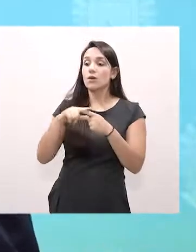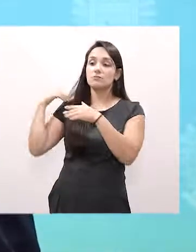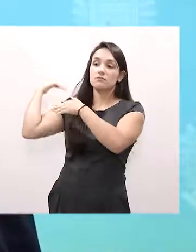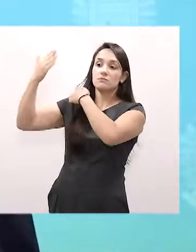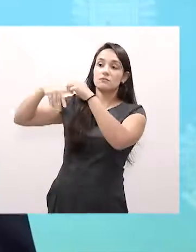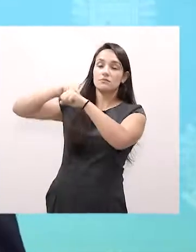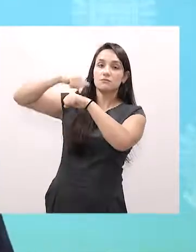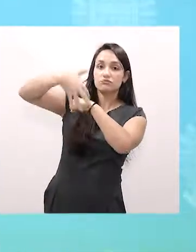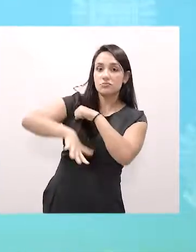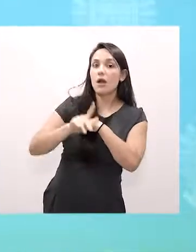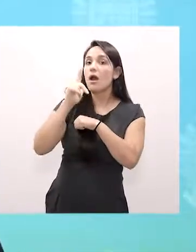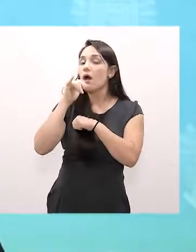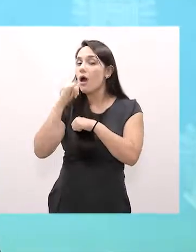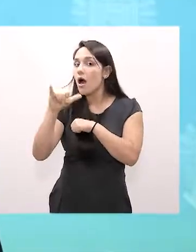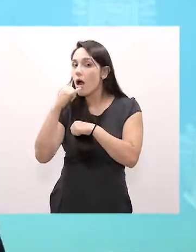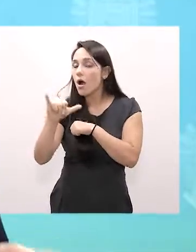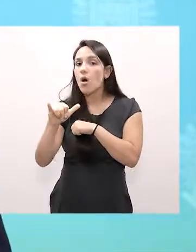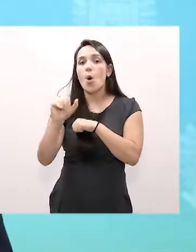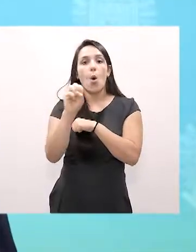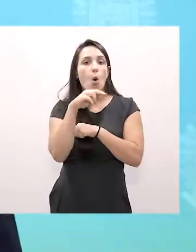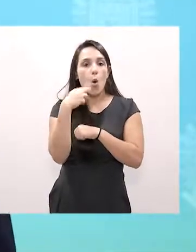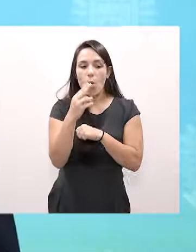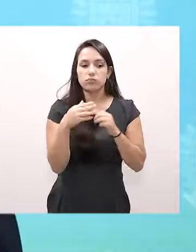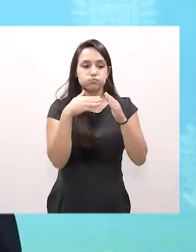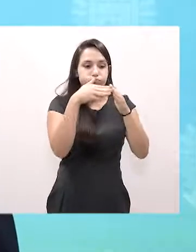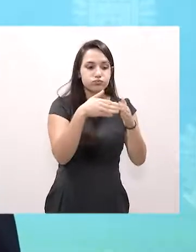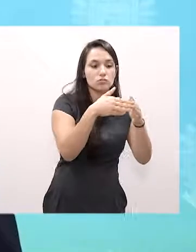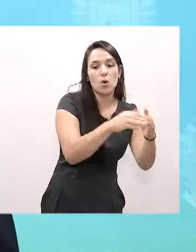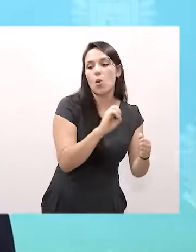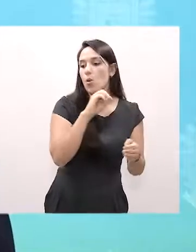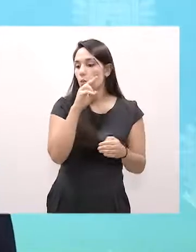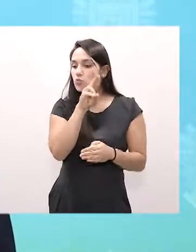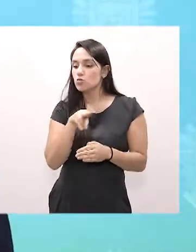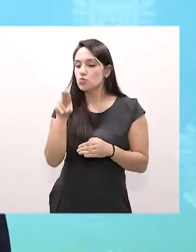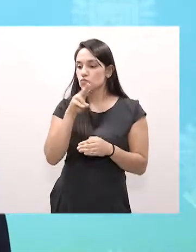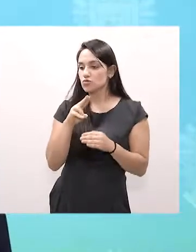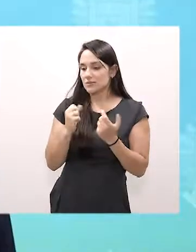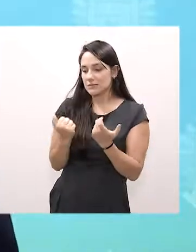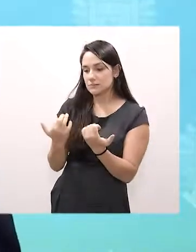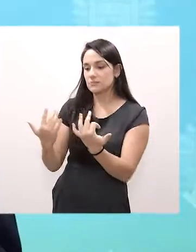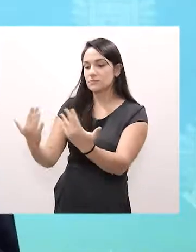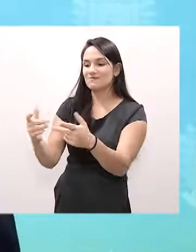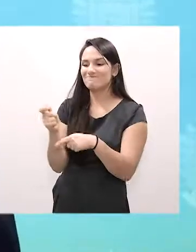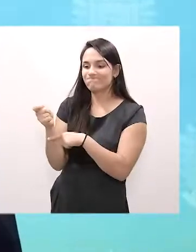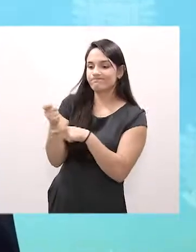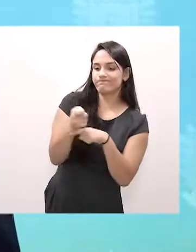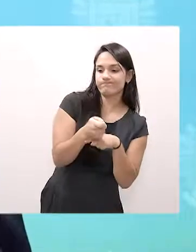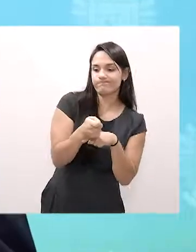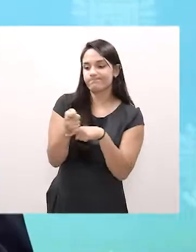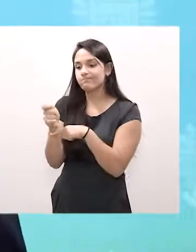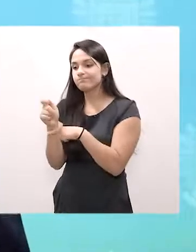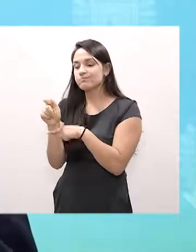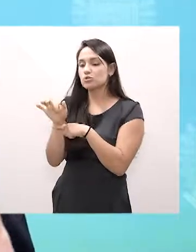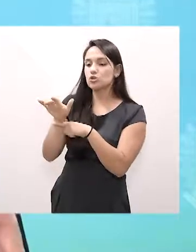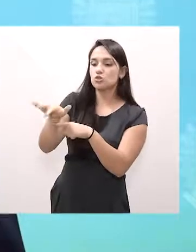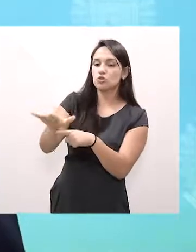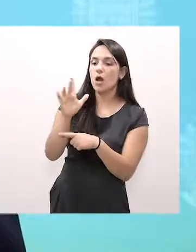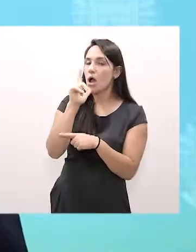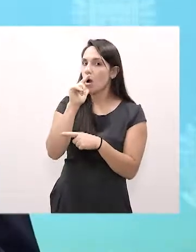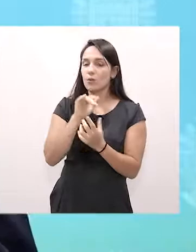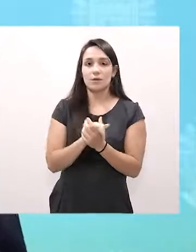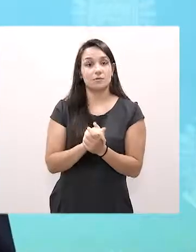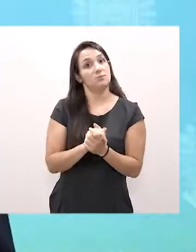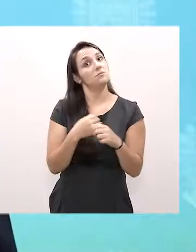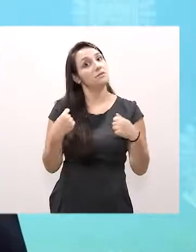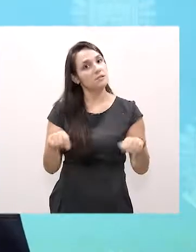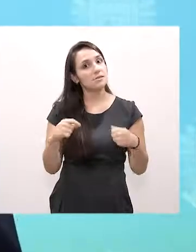energia elétrica, vamos ter navegabilidade, se nós vamos poder usar isso para irrigação ou não. Então isso já mostra que existe um conflito. Quando você tem um problema de seca,